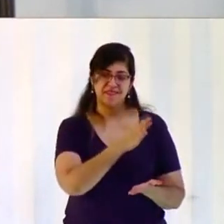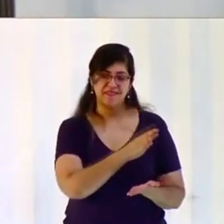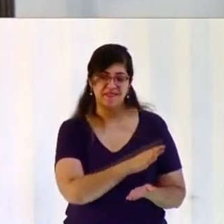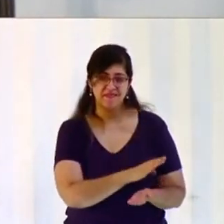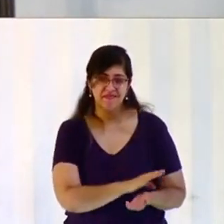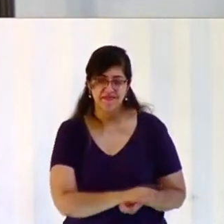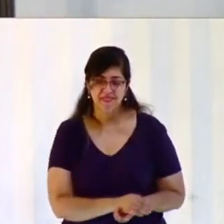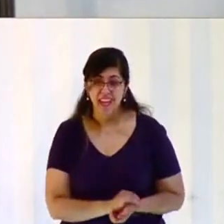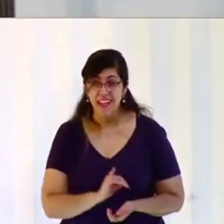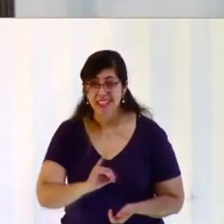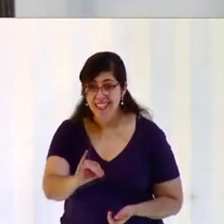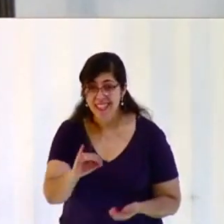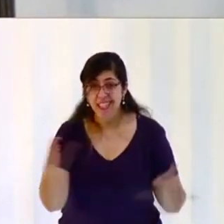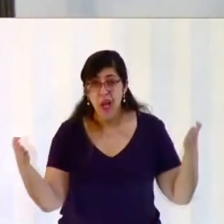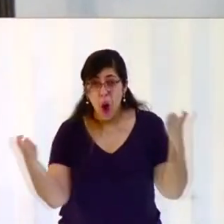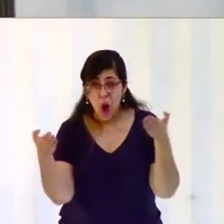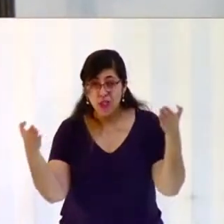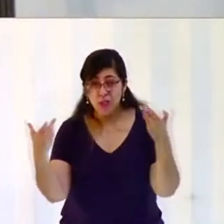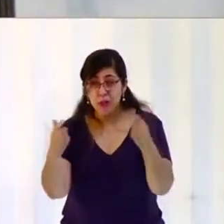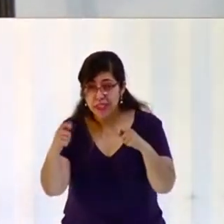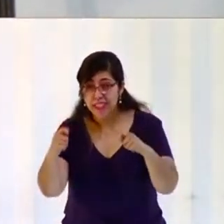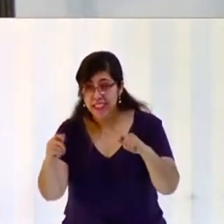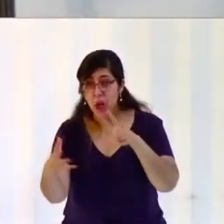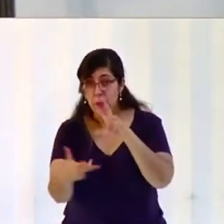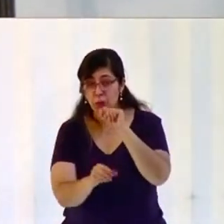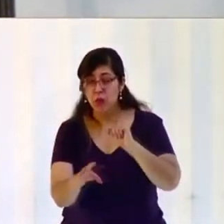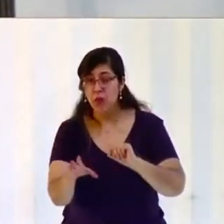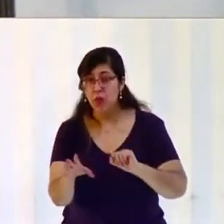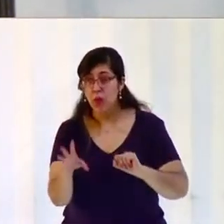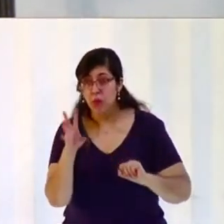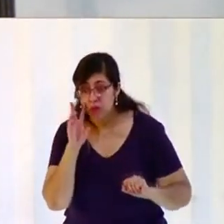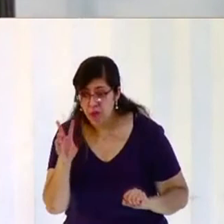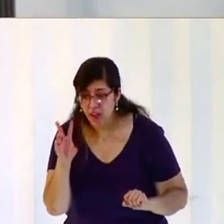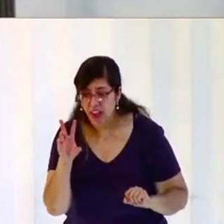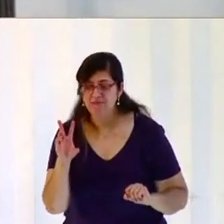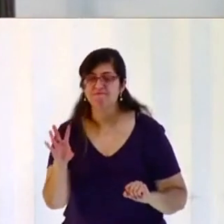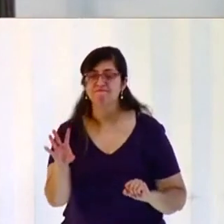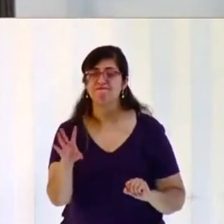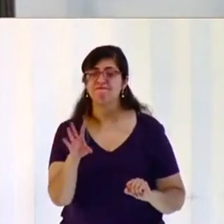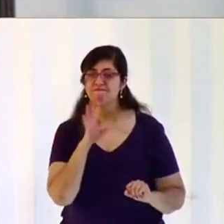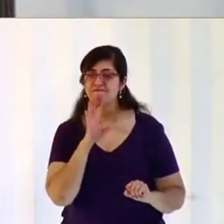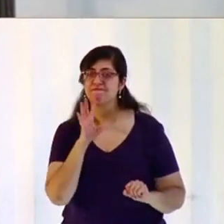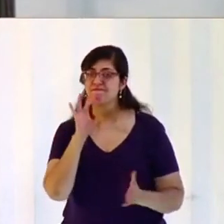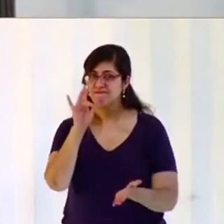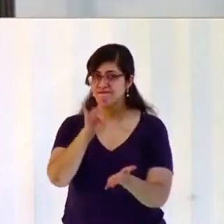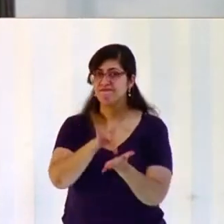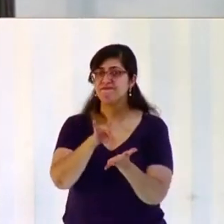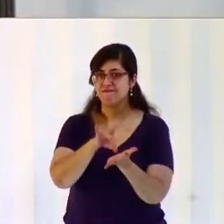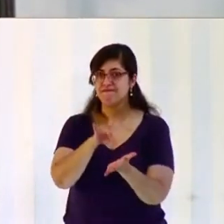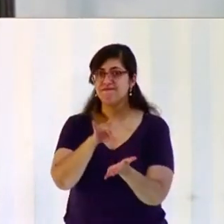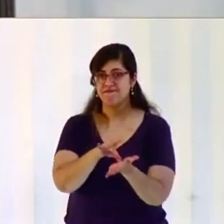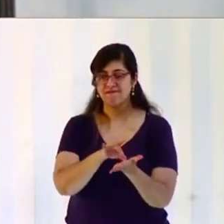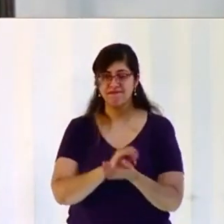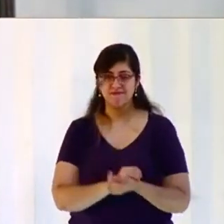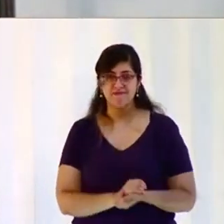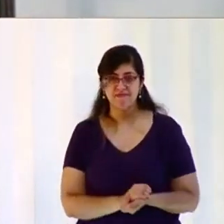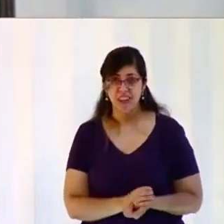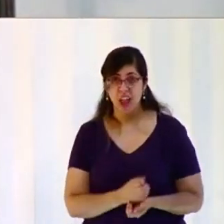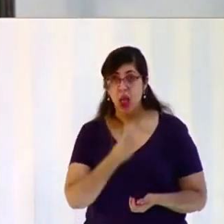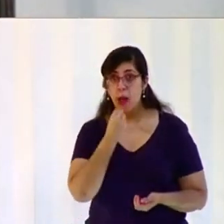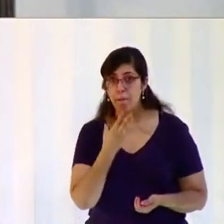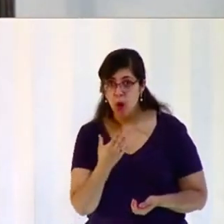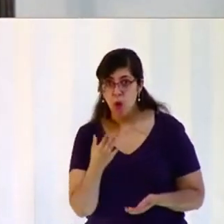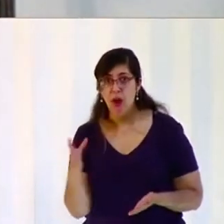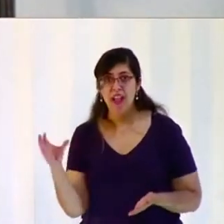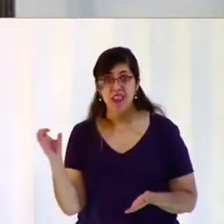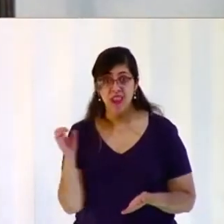mundo precisa ouvir hoje, é a boa nova. A boa nova de 2000 anos atrás. Porque a boa nova